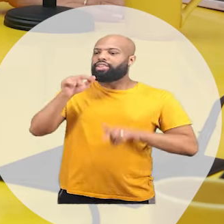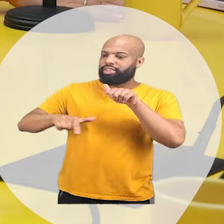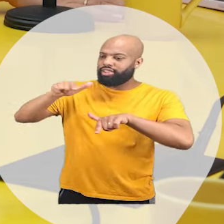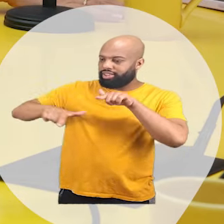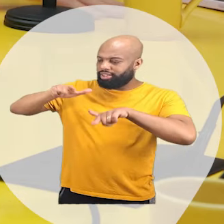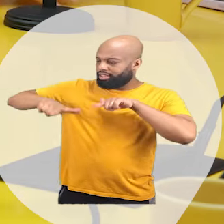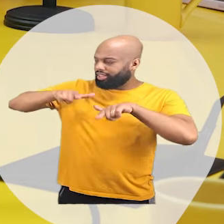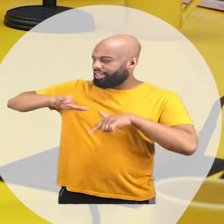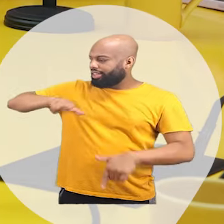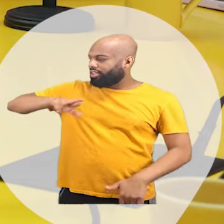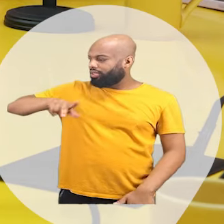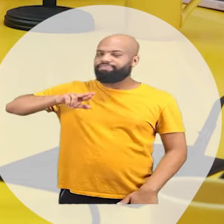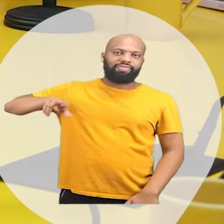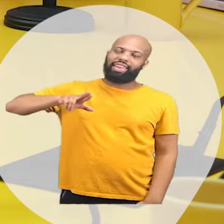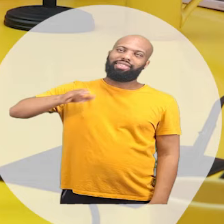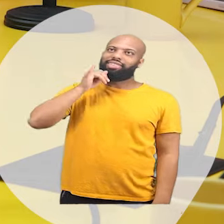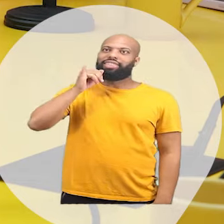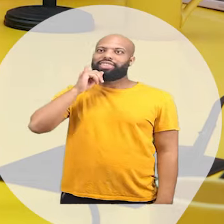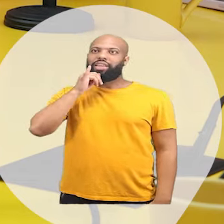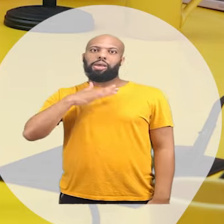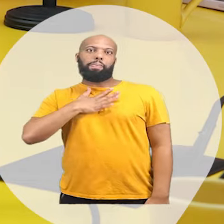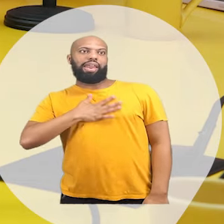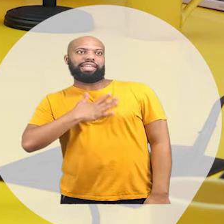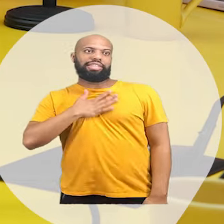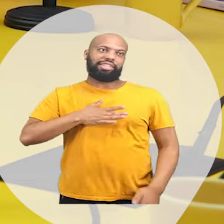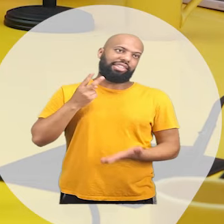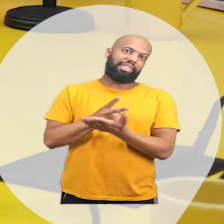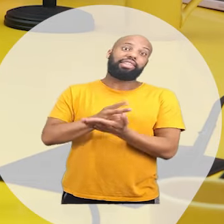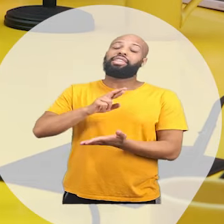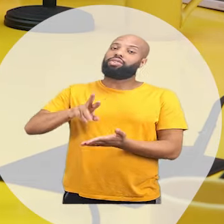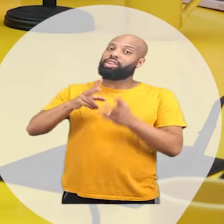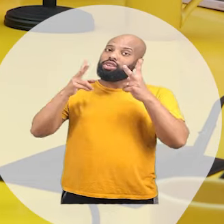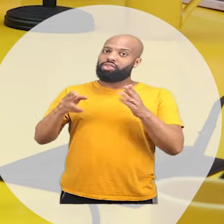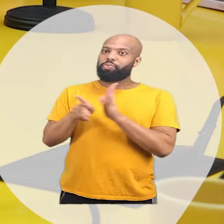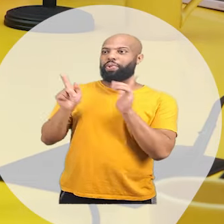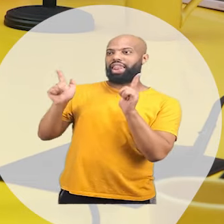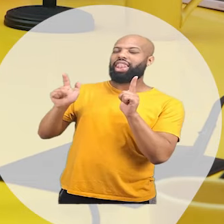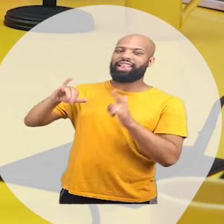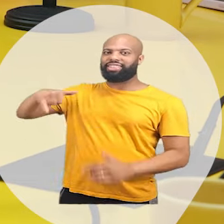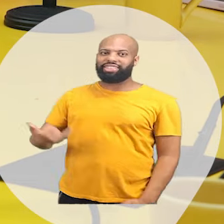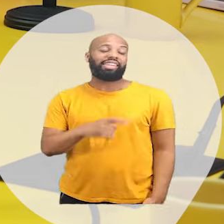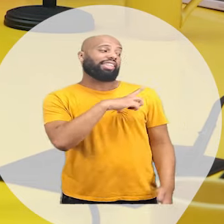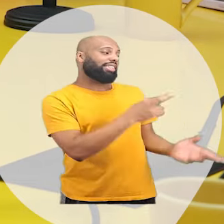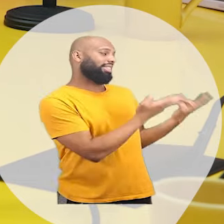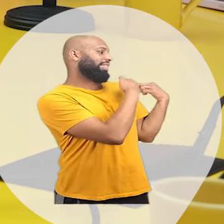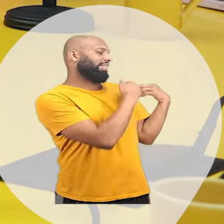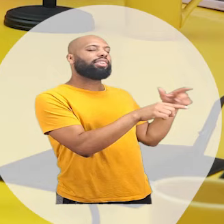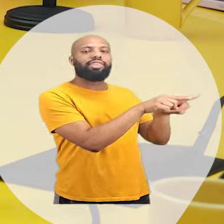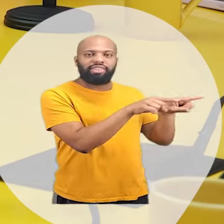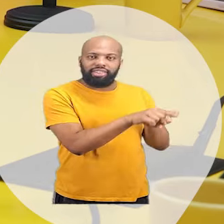trabalho já não é mais tão prazeroso quanto o seu momento de lazer né